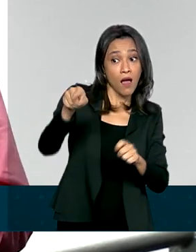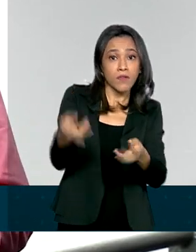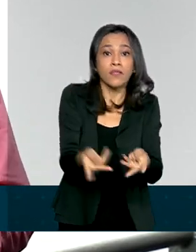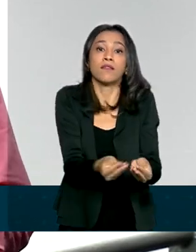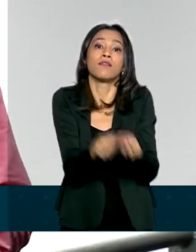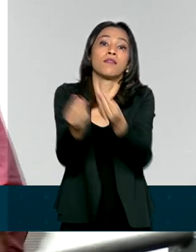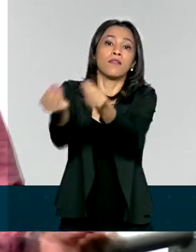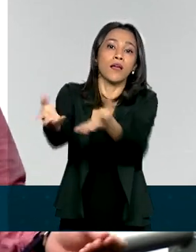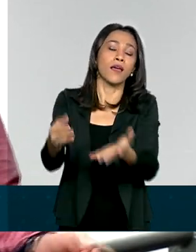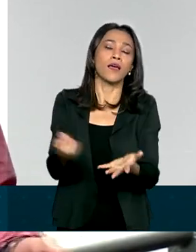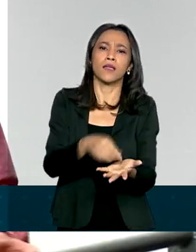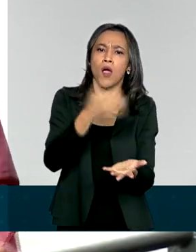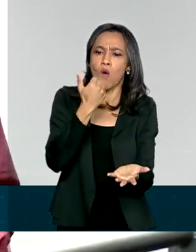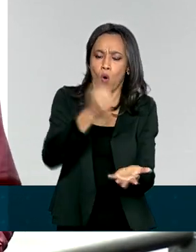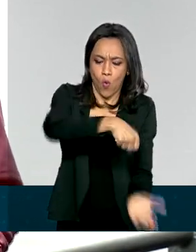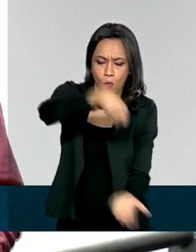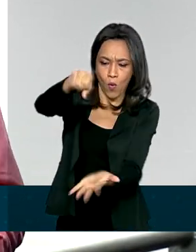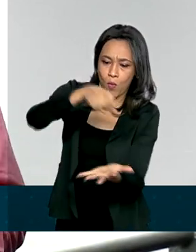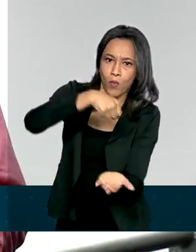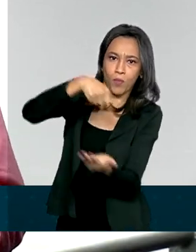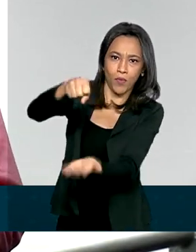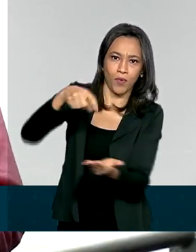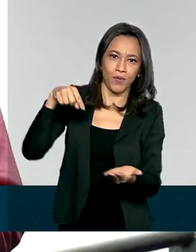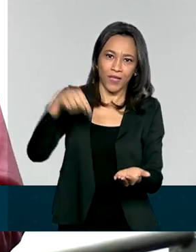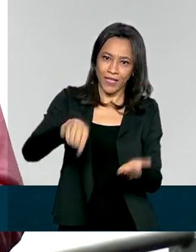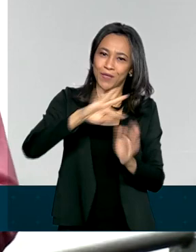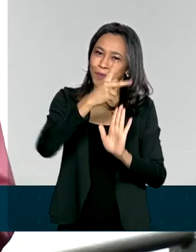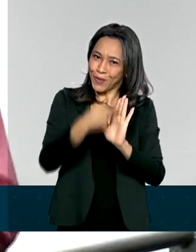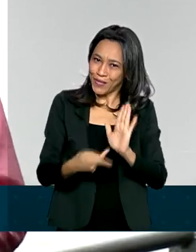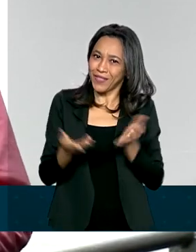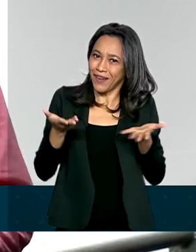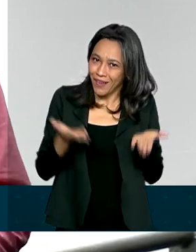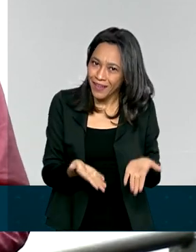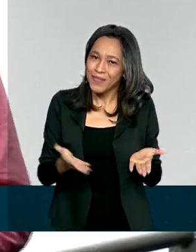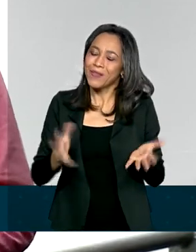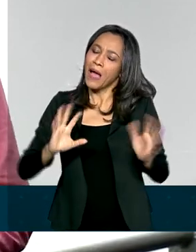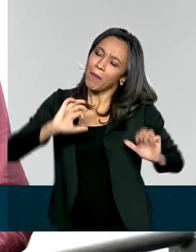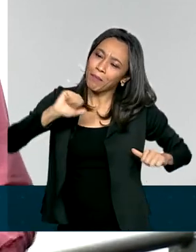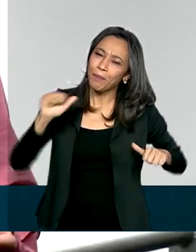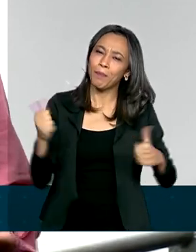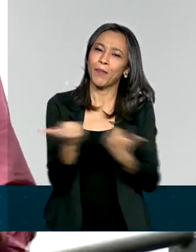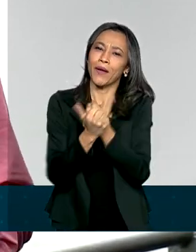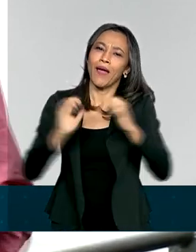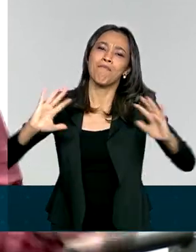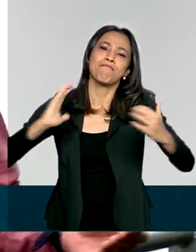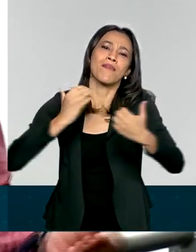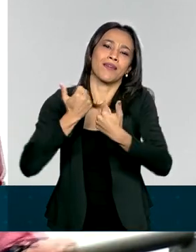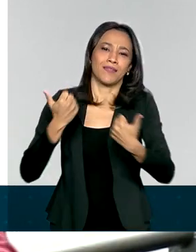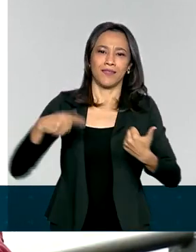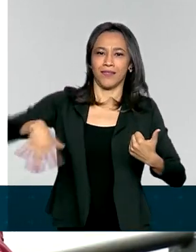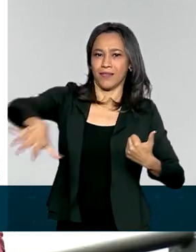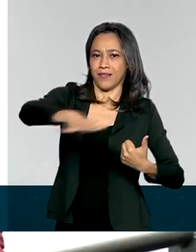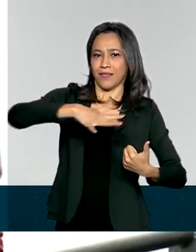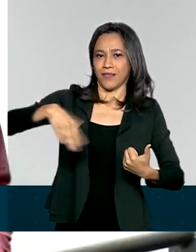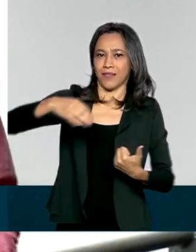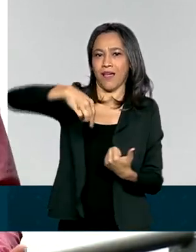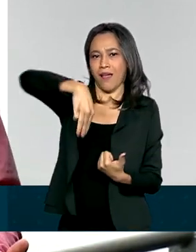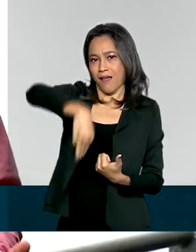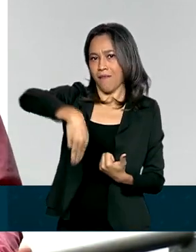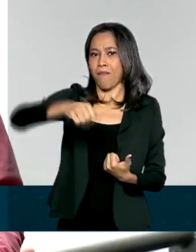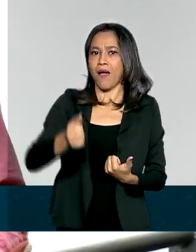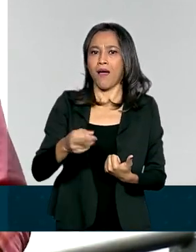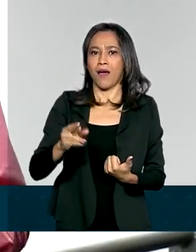primeiras cestas básicas do projeto Abrácio Marajó, para famílias que durante essa pandemia de coronavírus